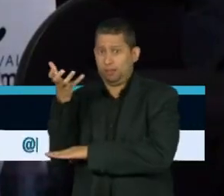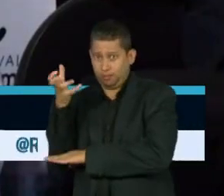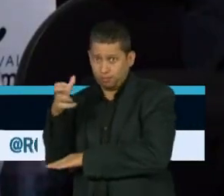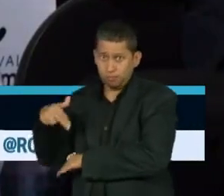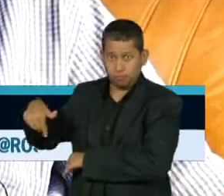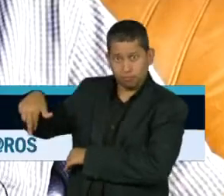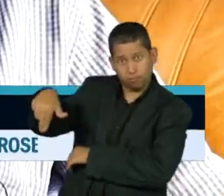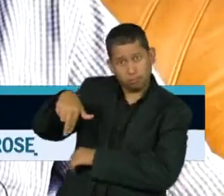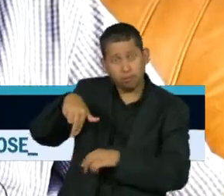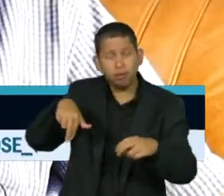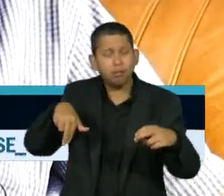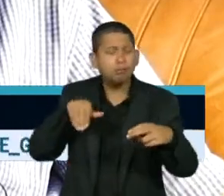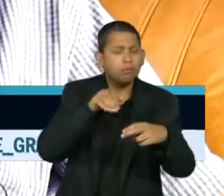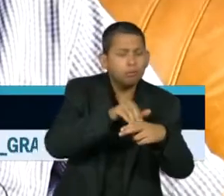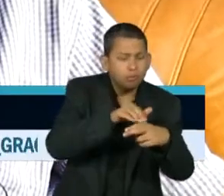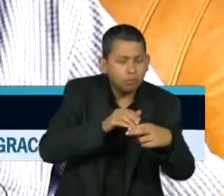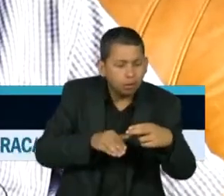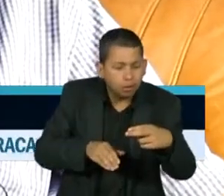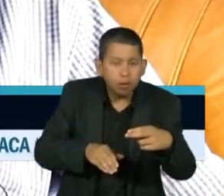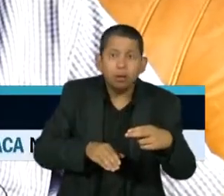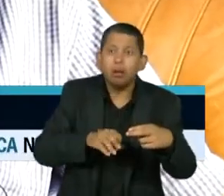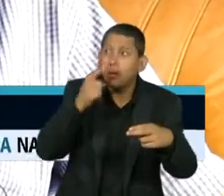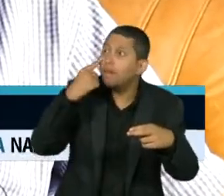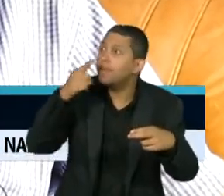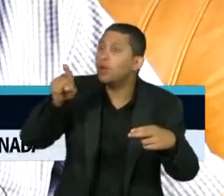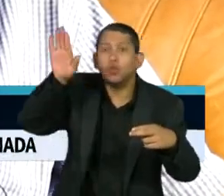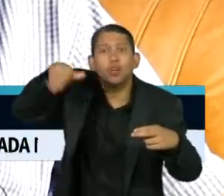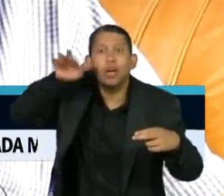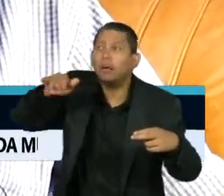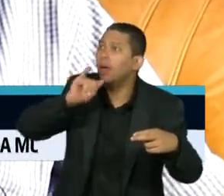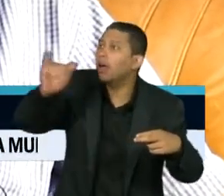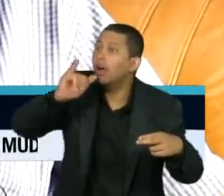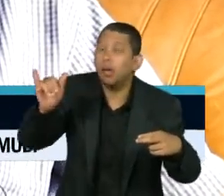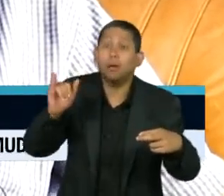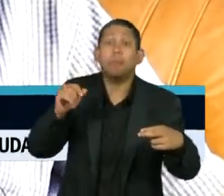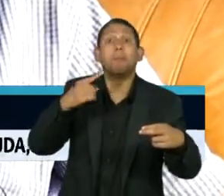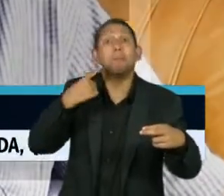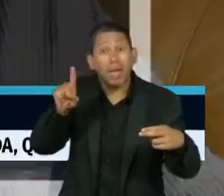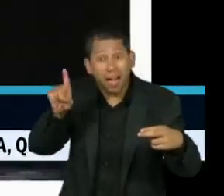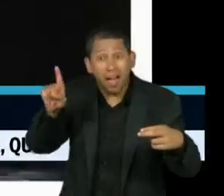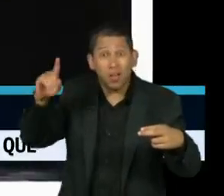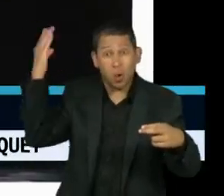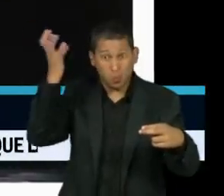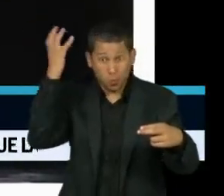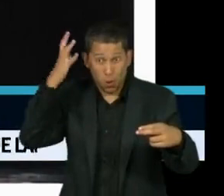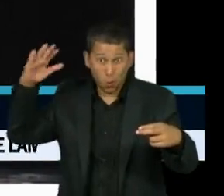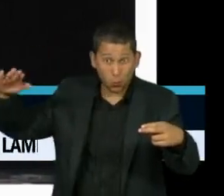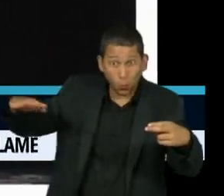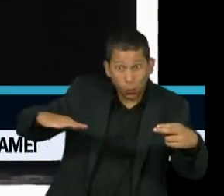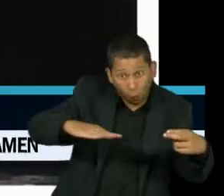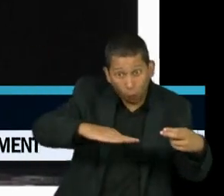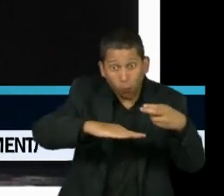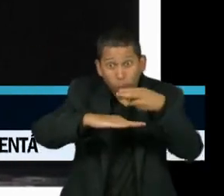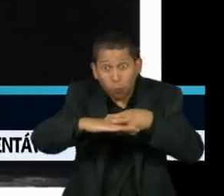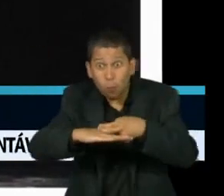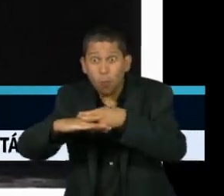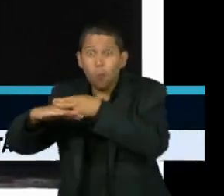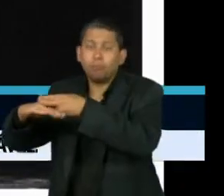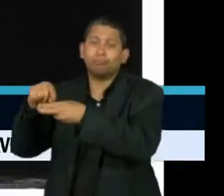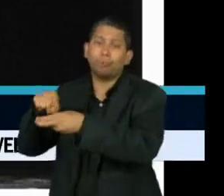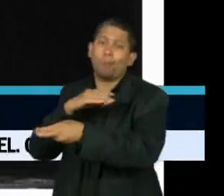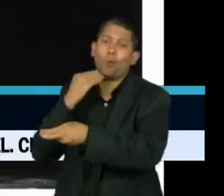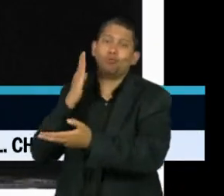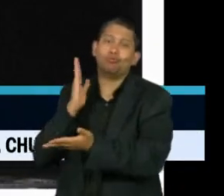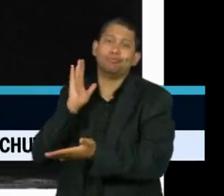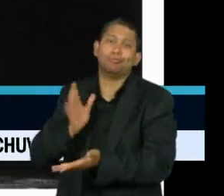9 horas depois quando os bombeiros chegaram ele já estava morto por hipotermia Roberto foi autor de retratos